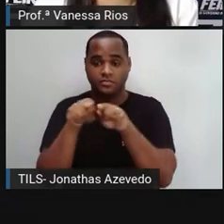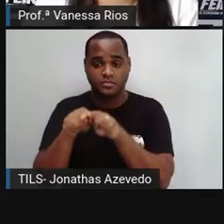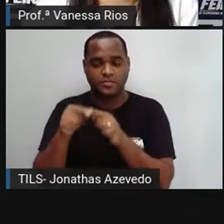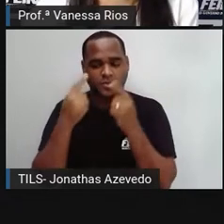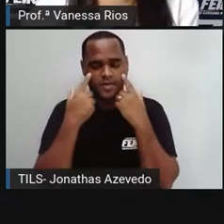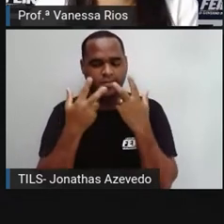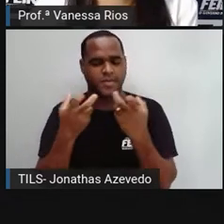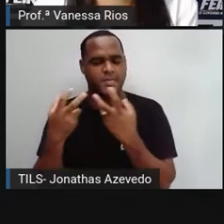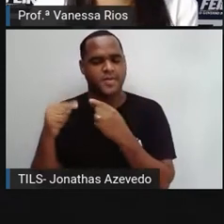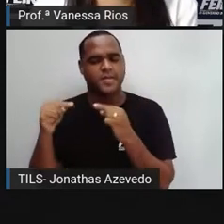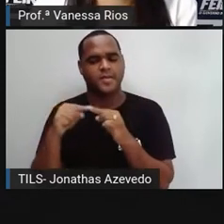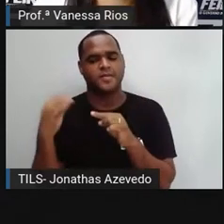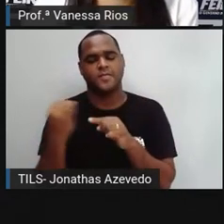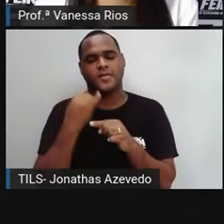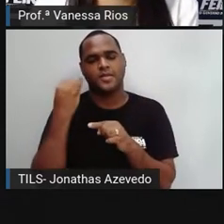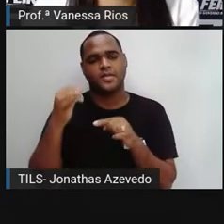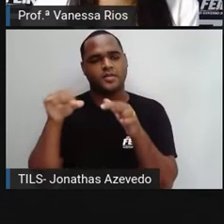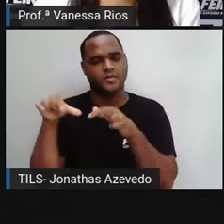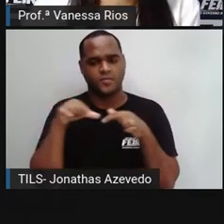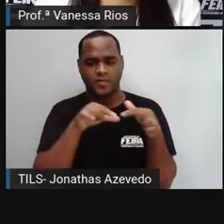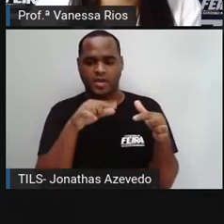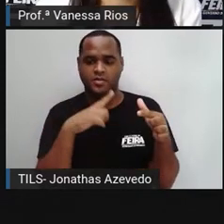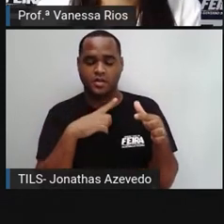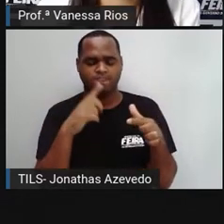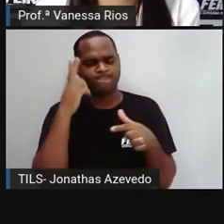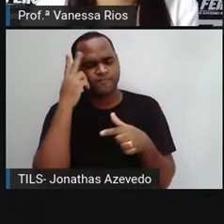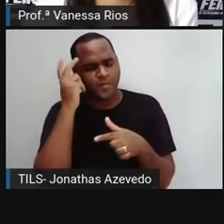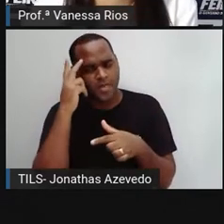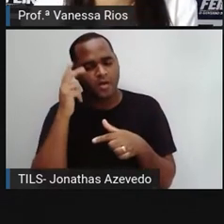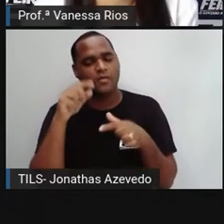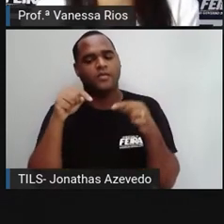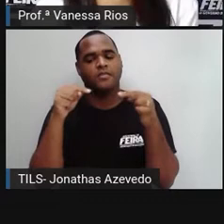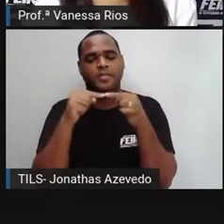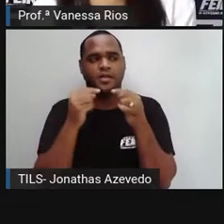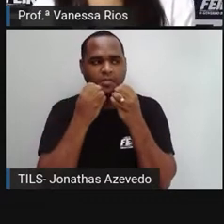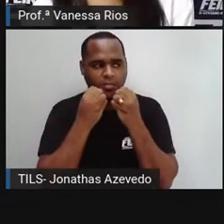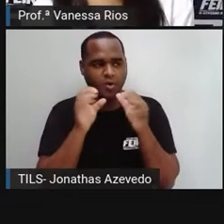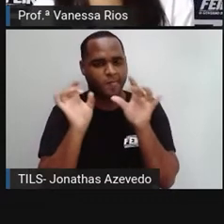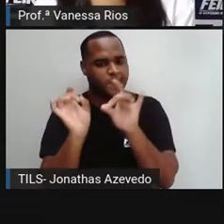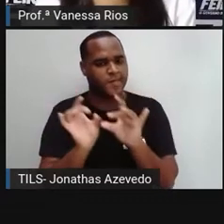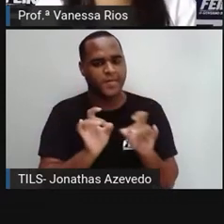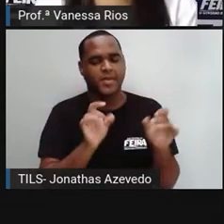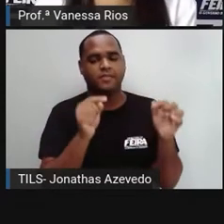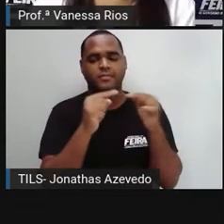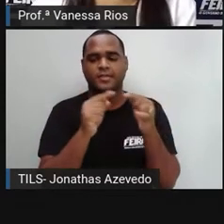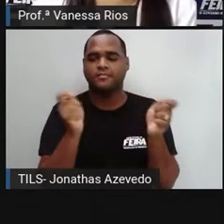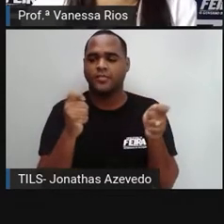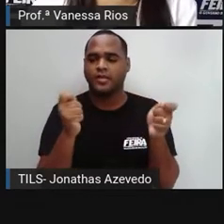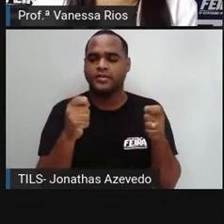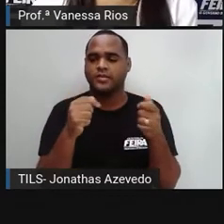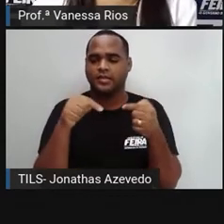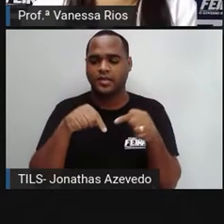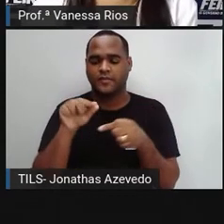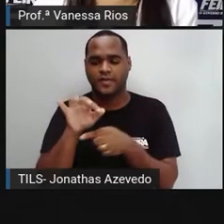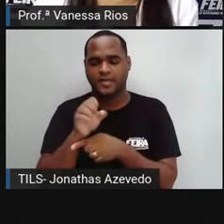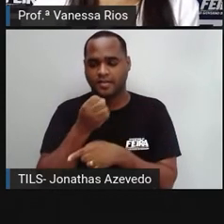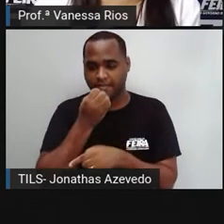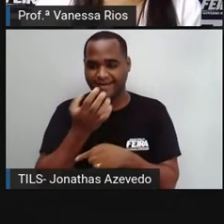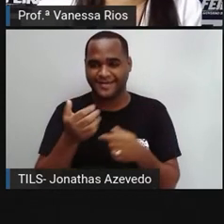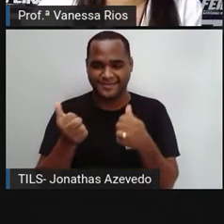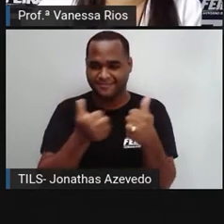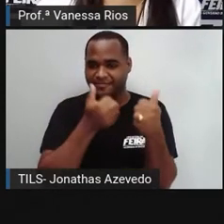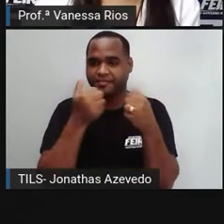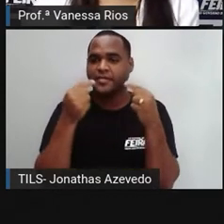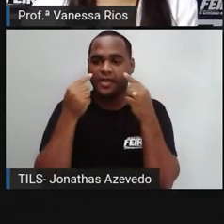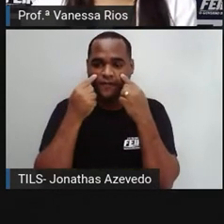quanto é importante a apreciação dos recursos naturais, né? Dos patrimônios naturais que compõem Feira de Santana. E